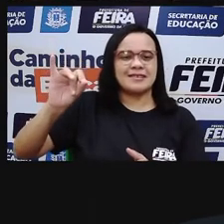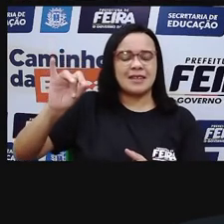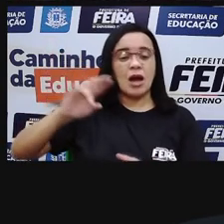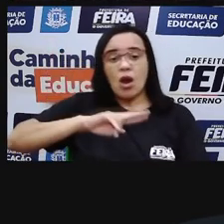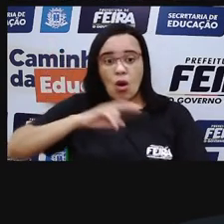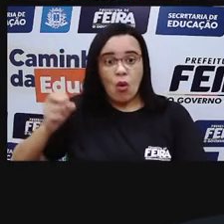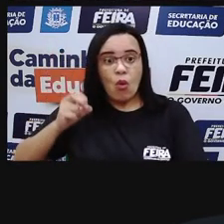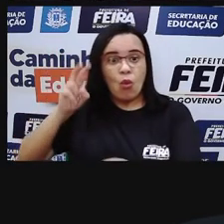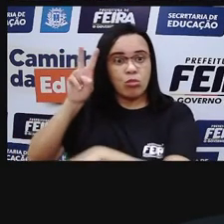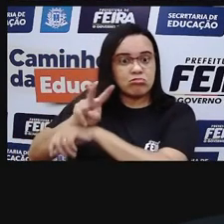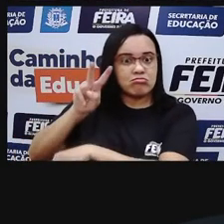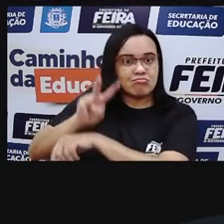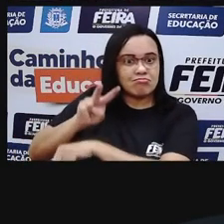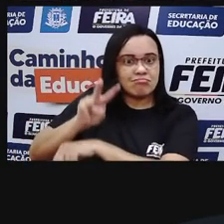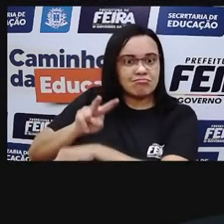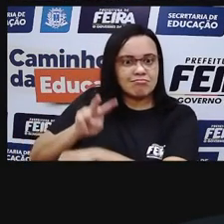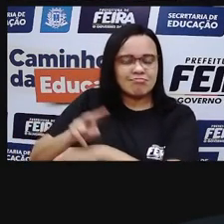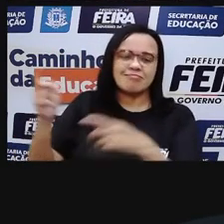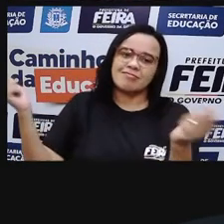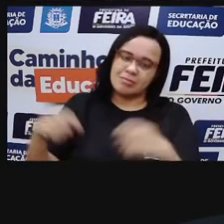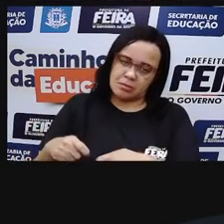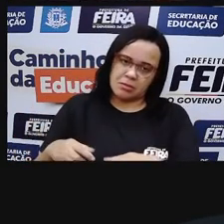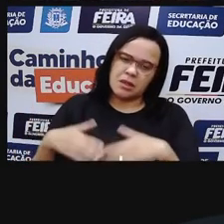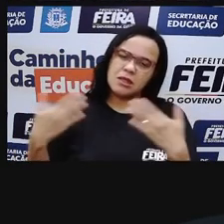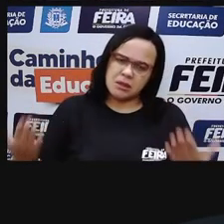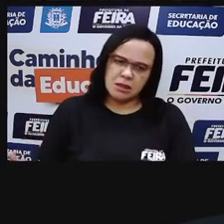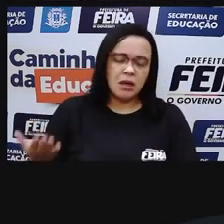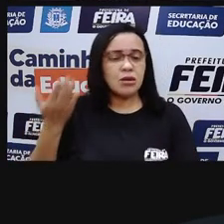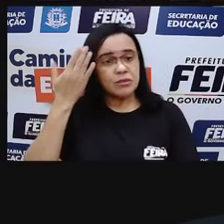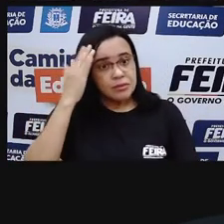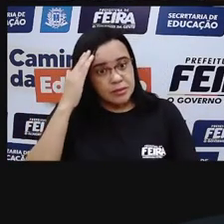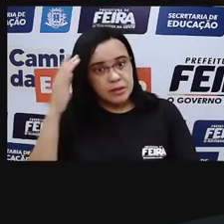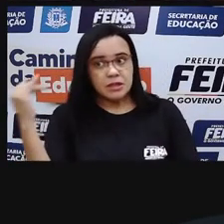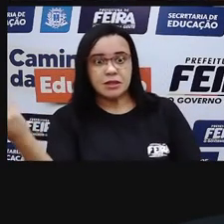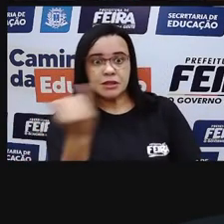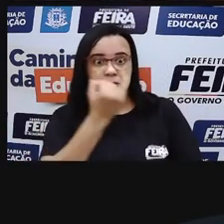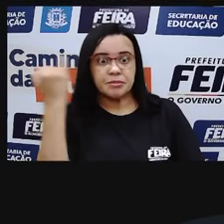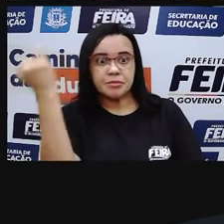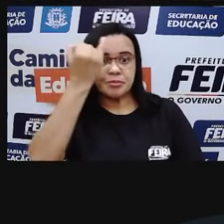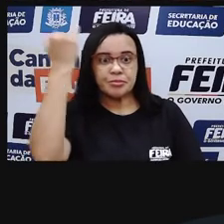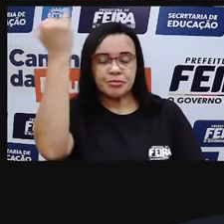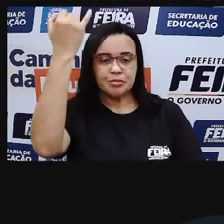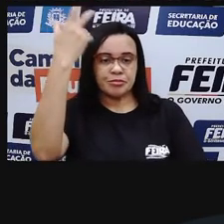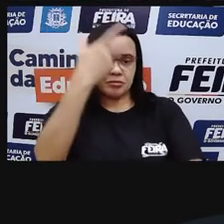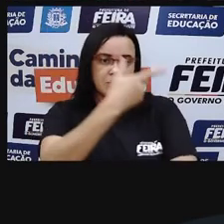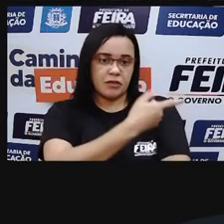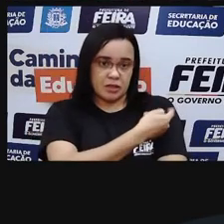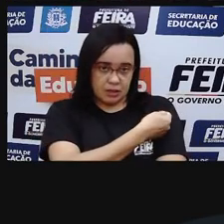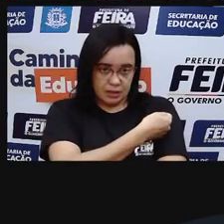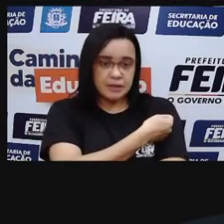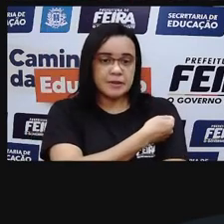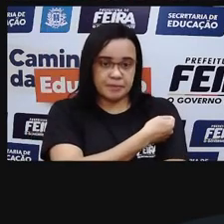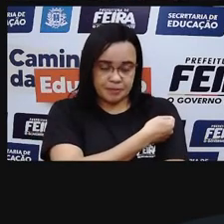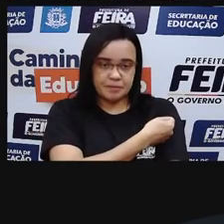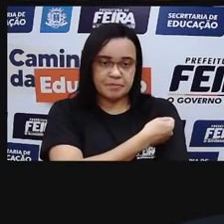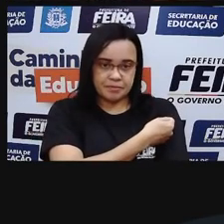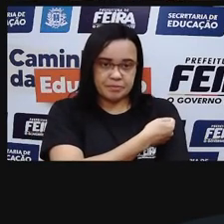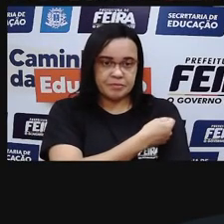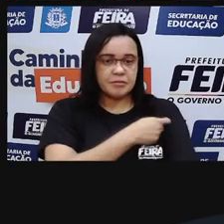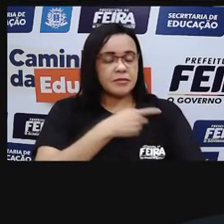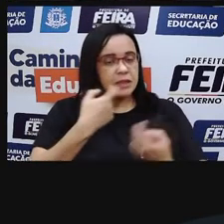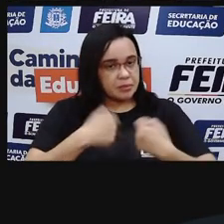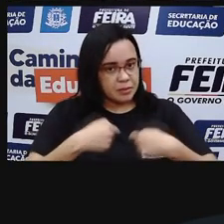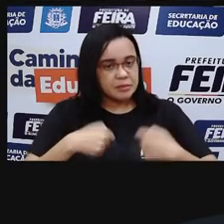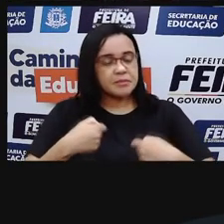doença. Entende a importância da vacina? Só que existem